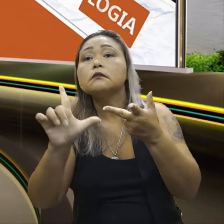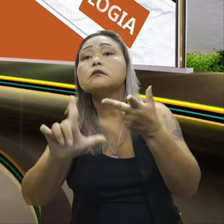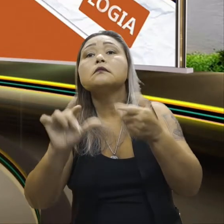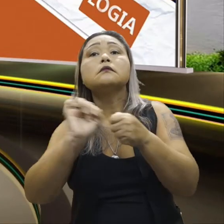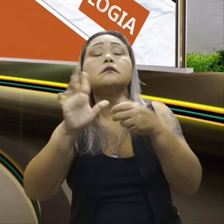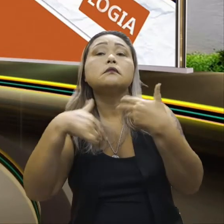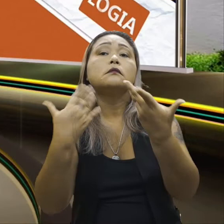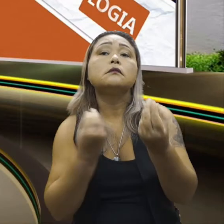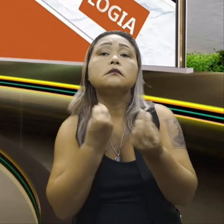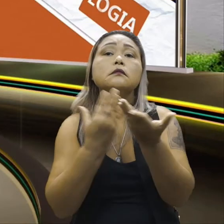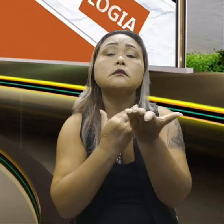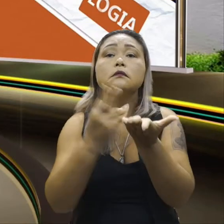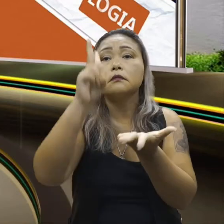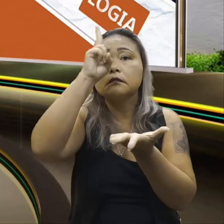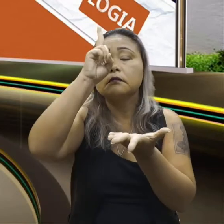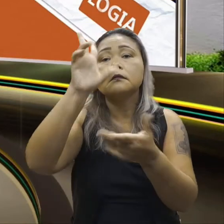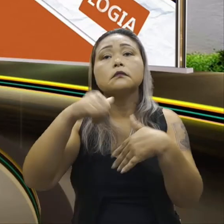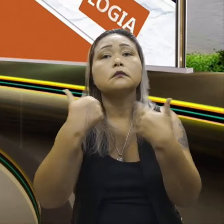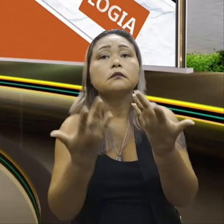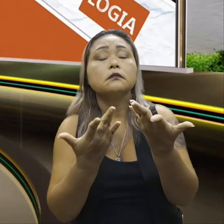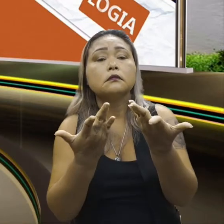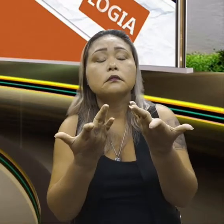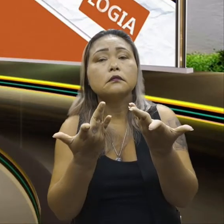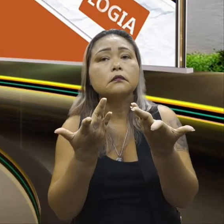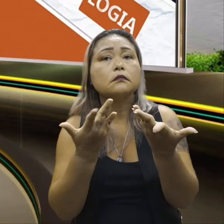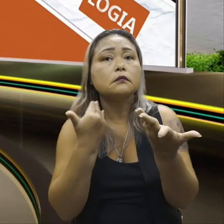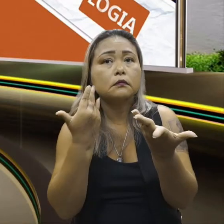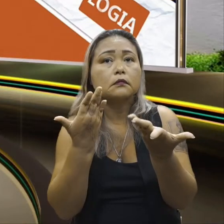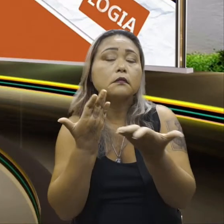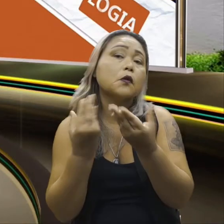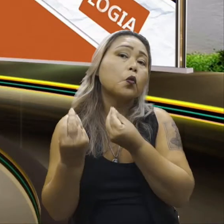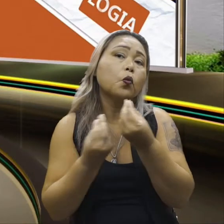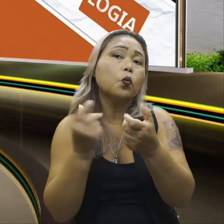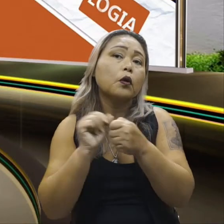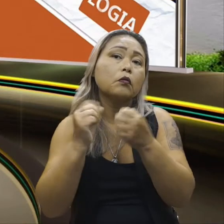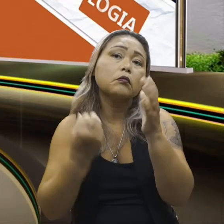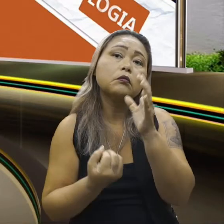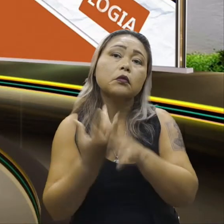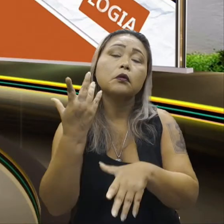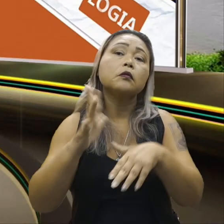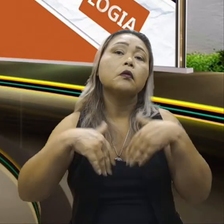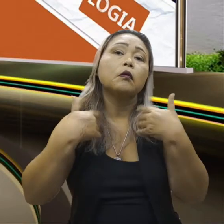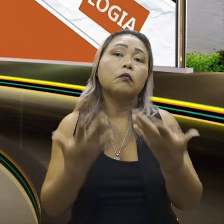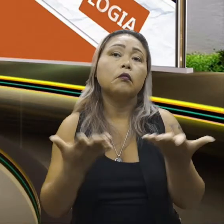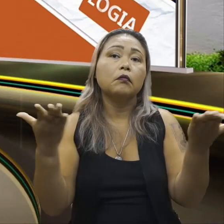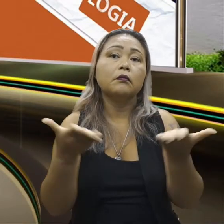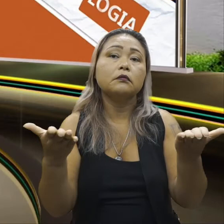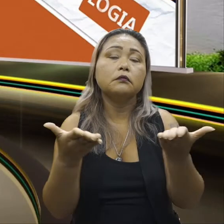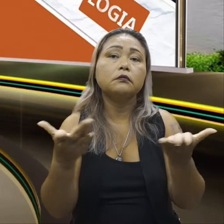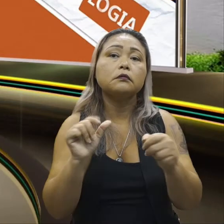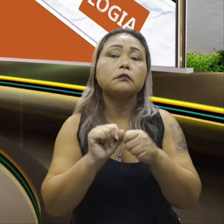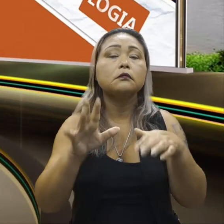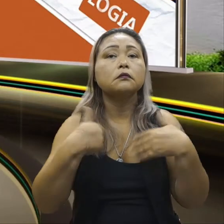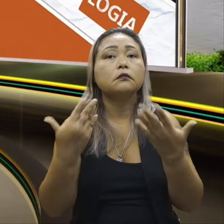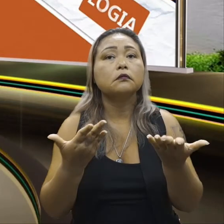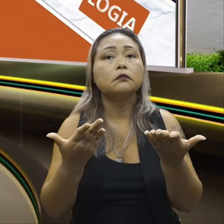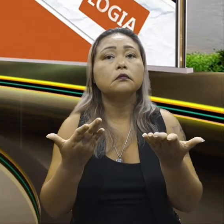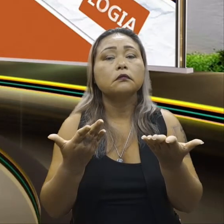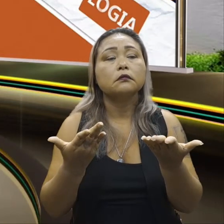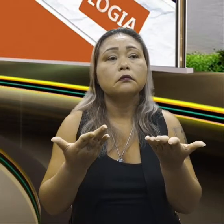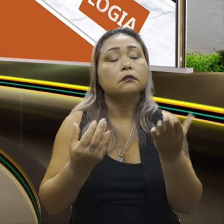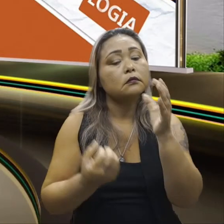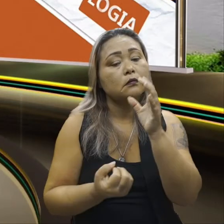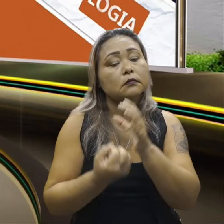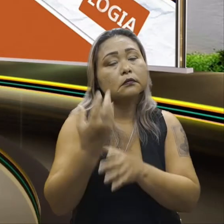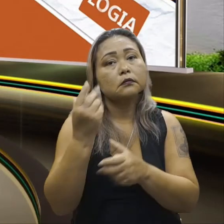essa história? Vocês já procuraram saber como é que foi isso? Pois é, agora a gente vai ver como que surgiu